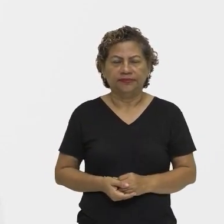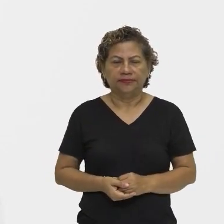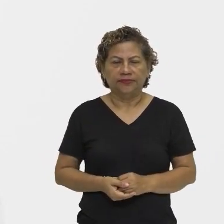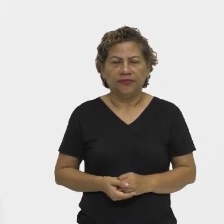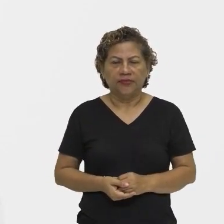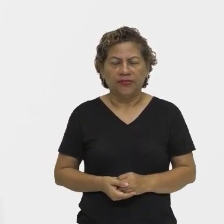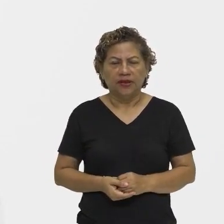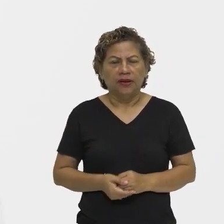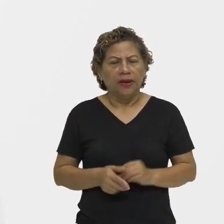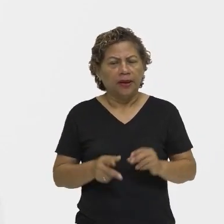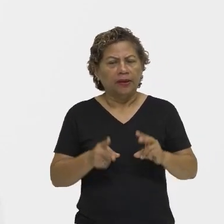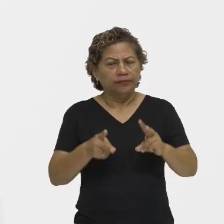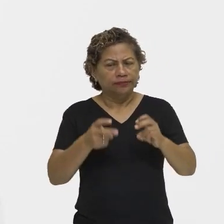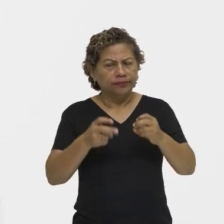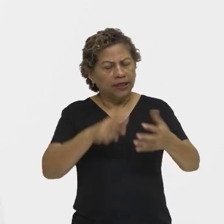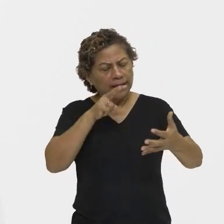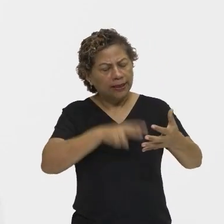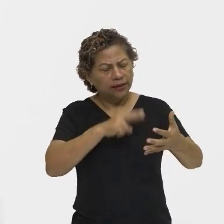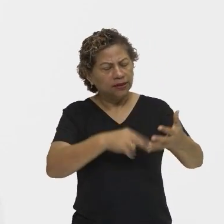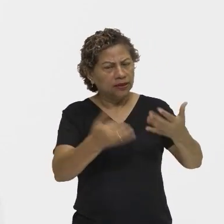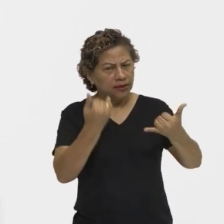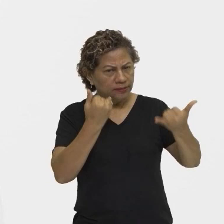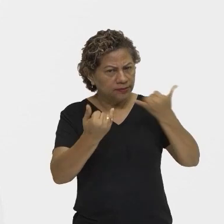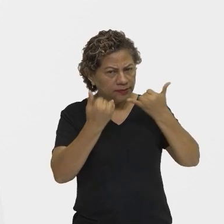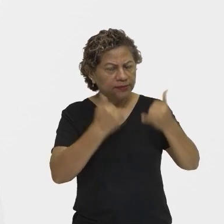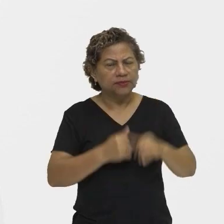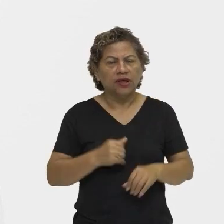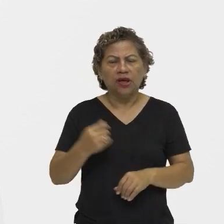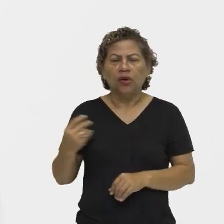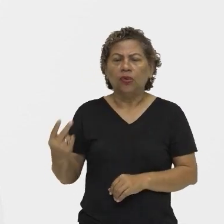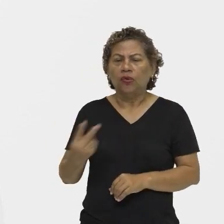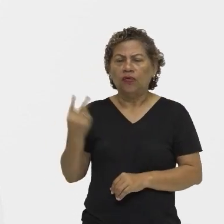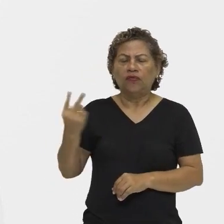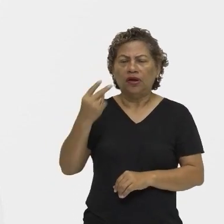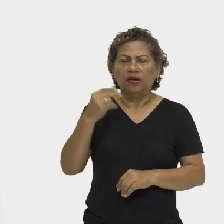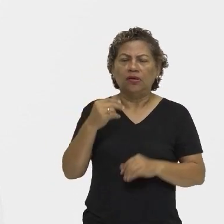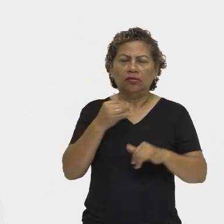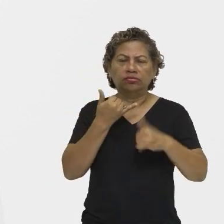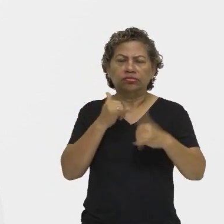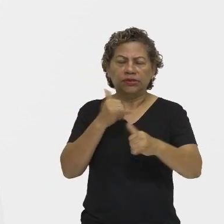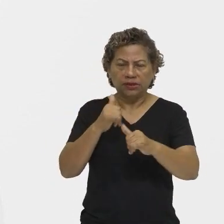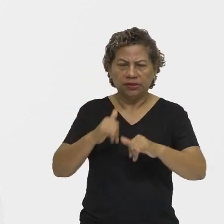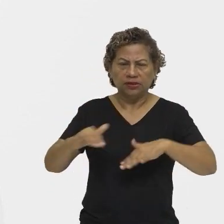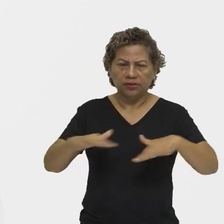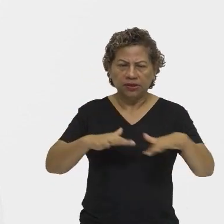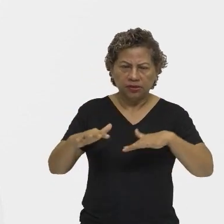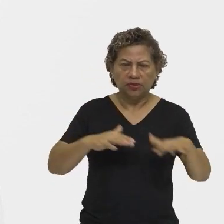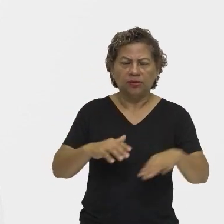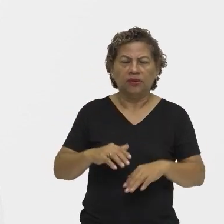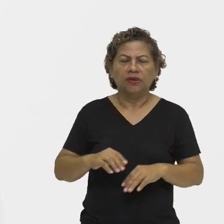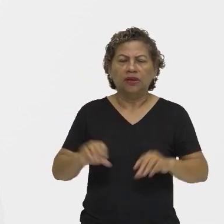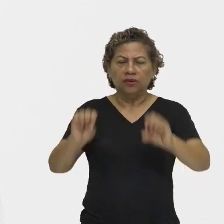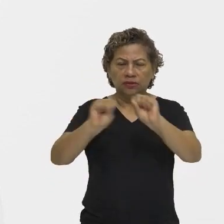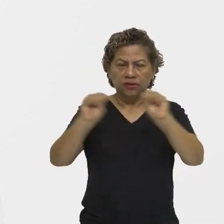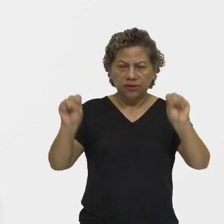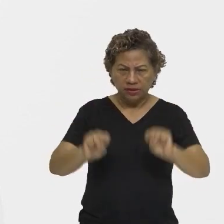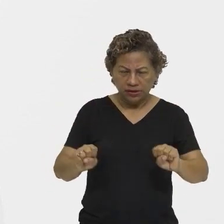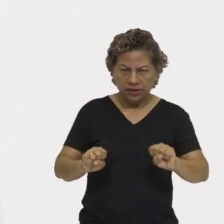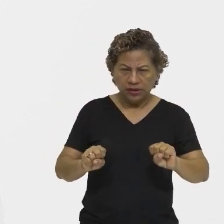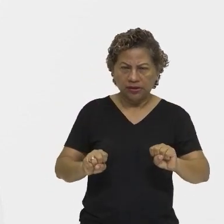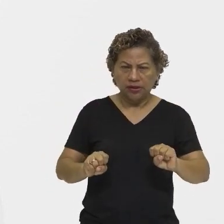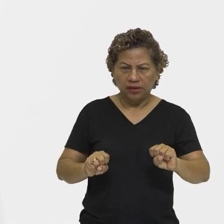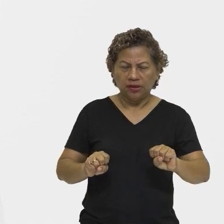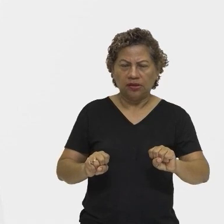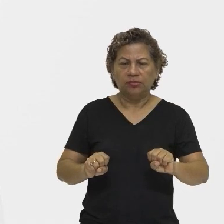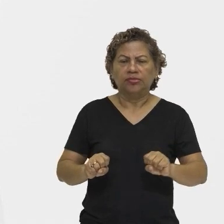o valor da energia mecânica de um sistema composto por um corpo que se encontra a uma